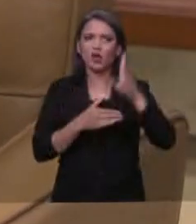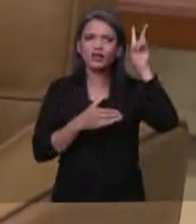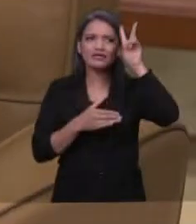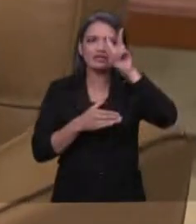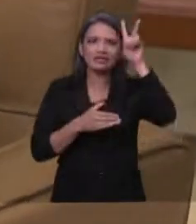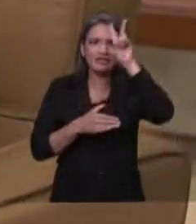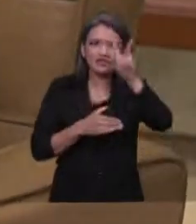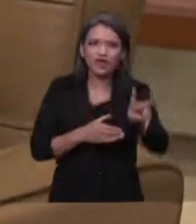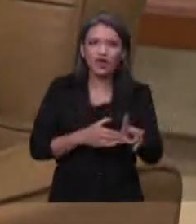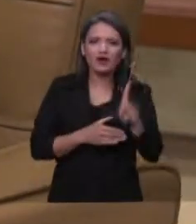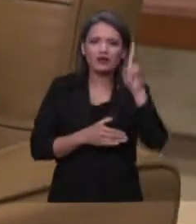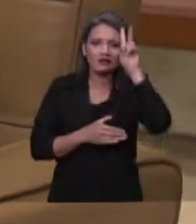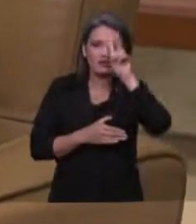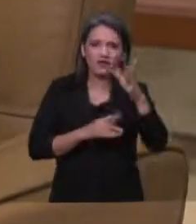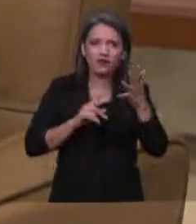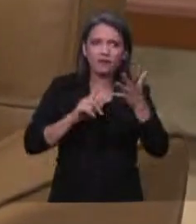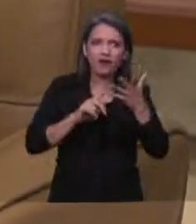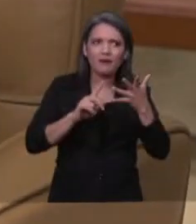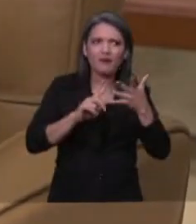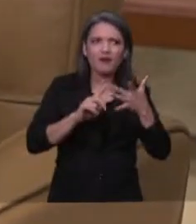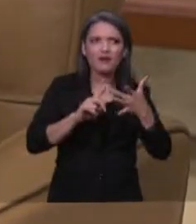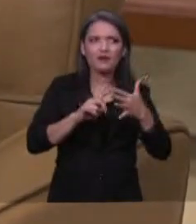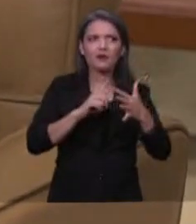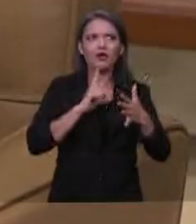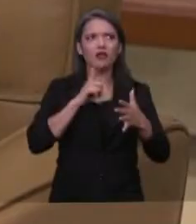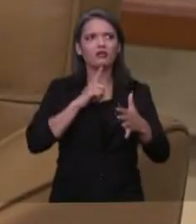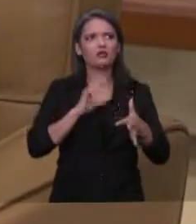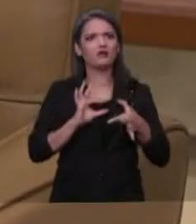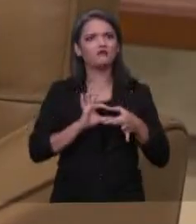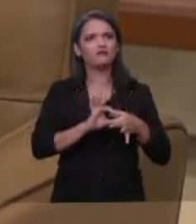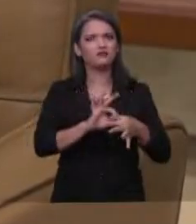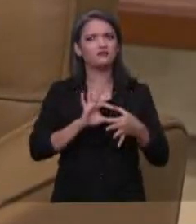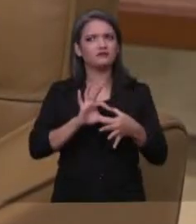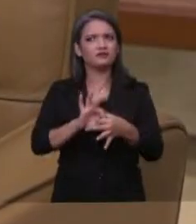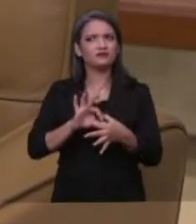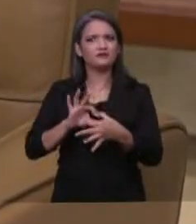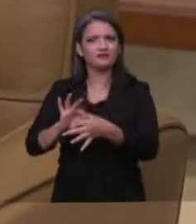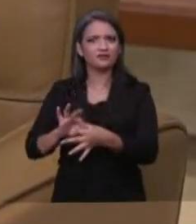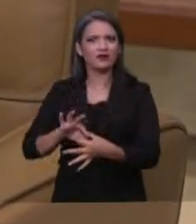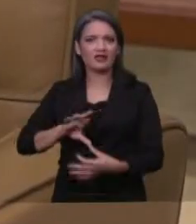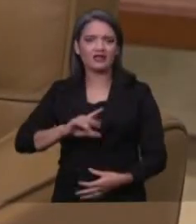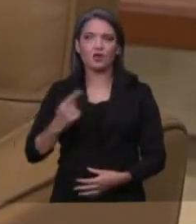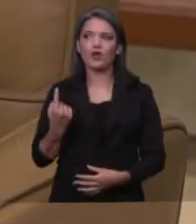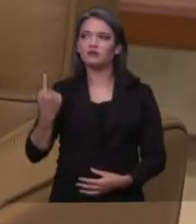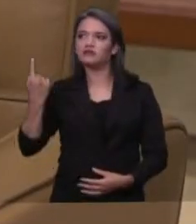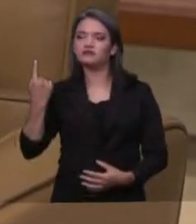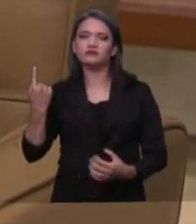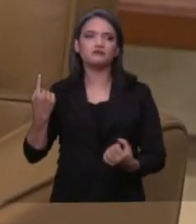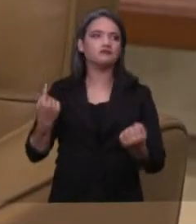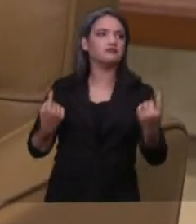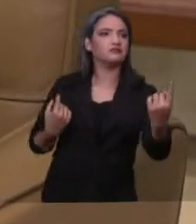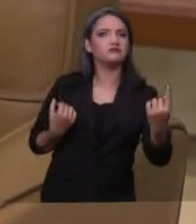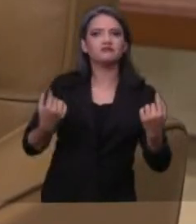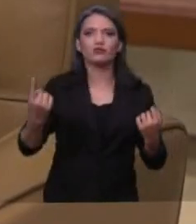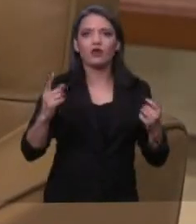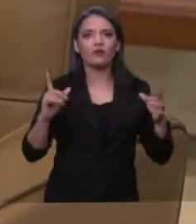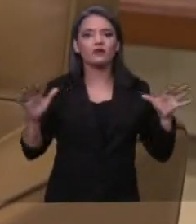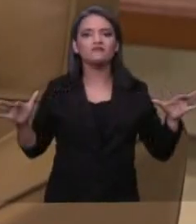Não são fatos, infelizmente, não são fatos isolados.